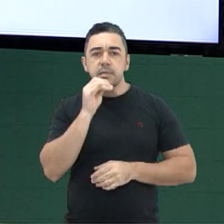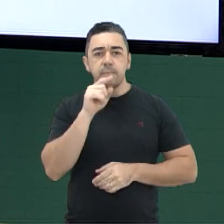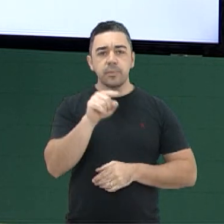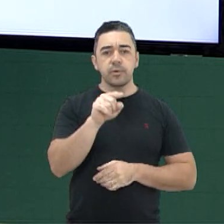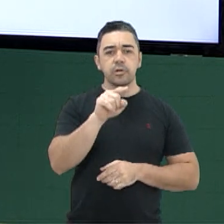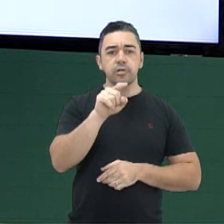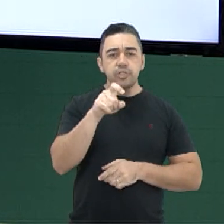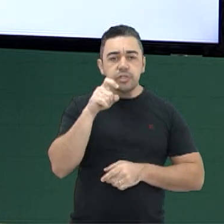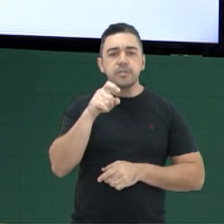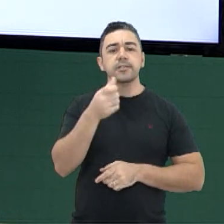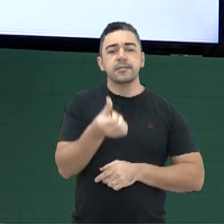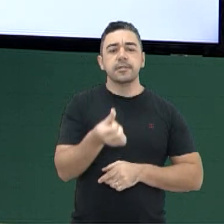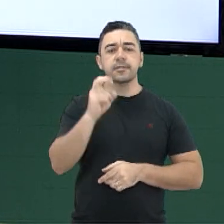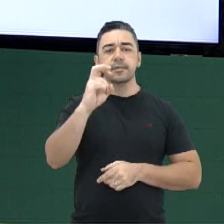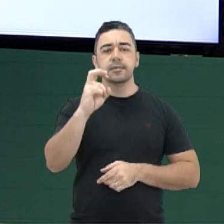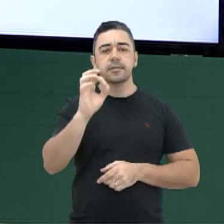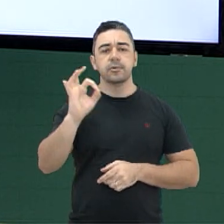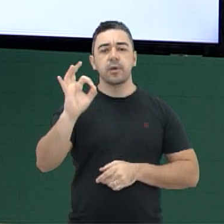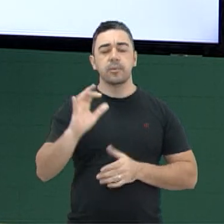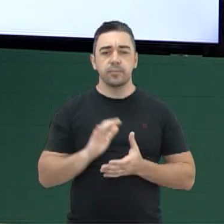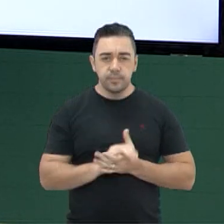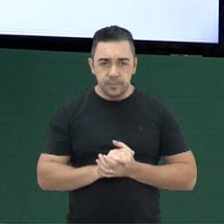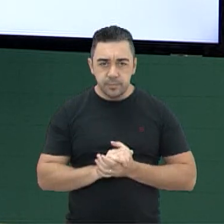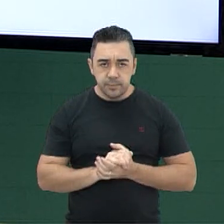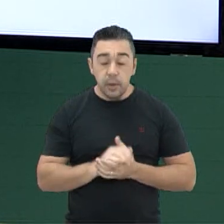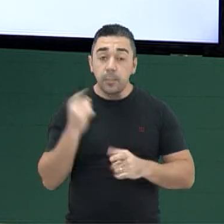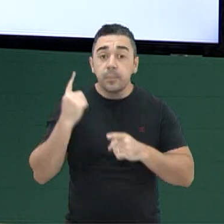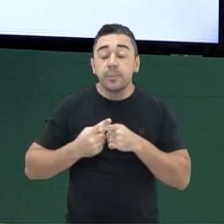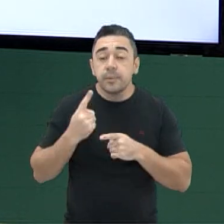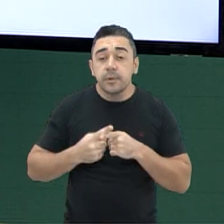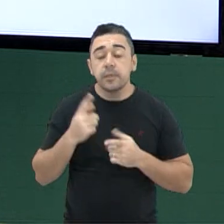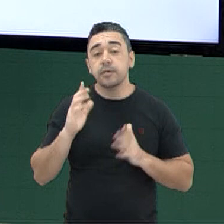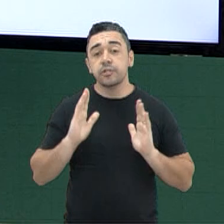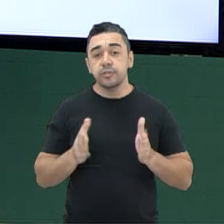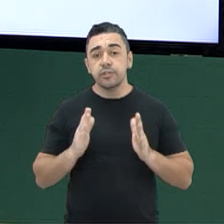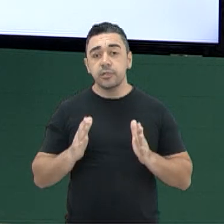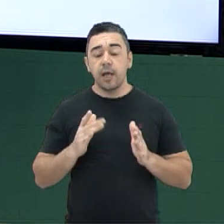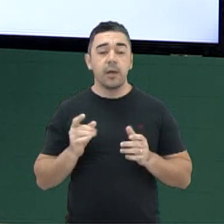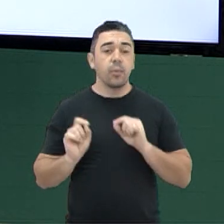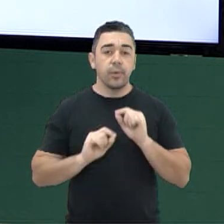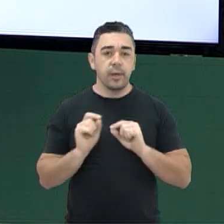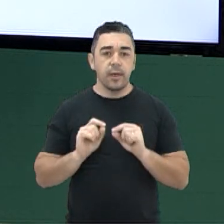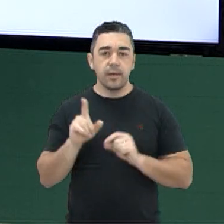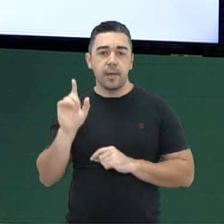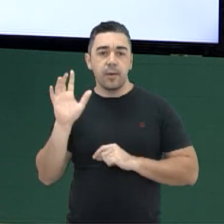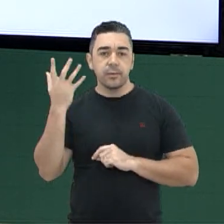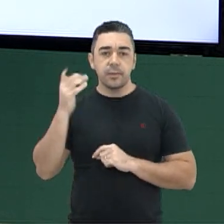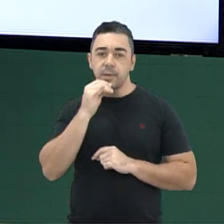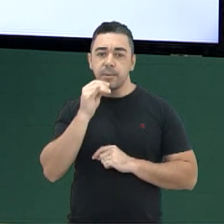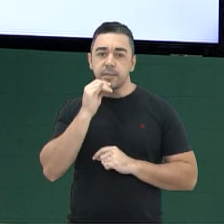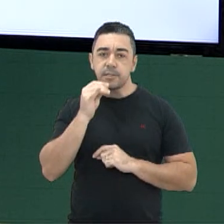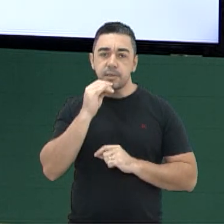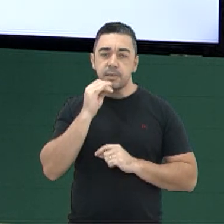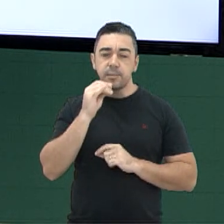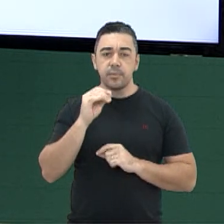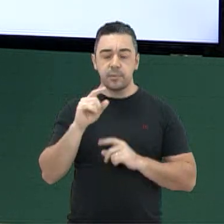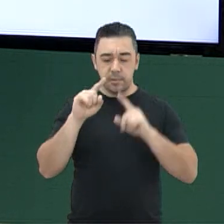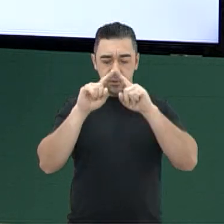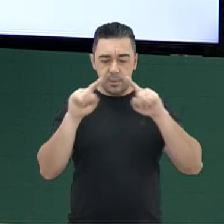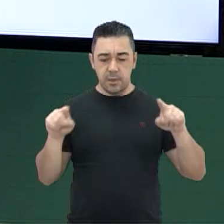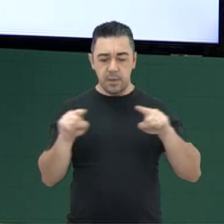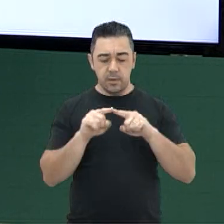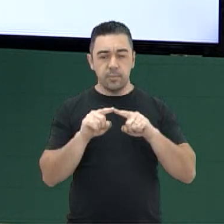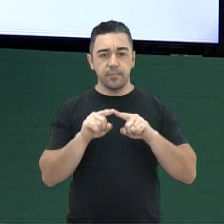x será de 65 graus. Por quê? Eu vou ter que caso aqui? Eu vou ter o caso